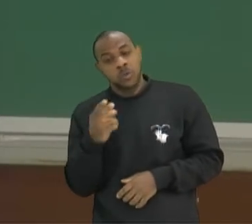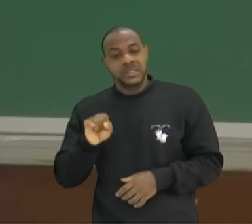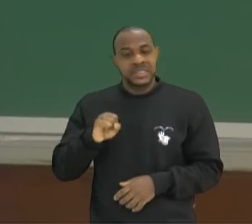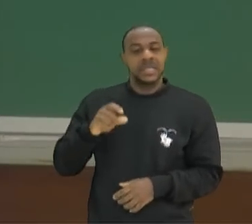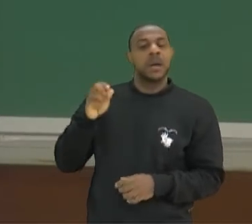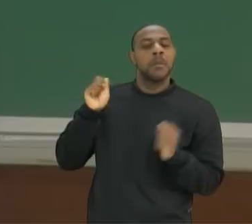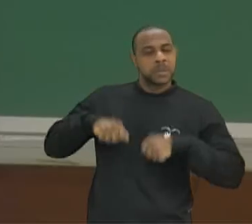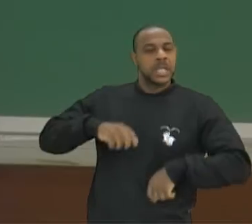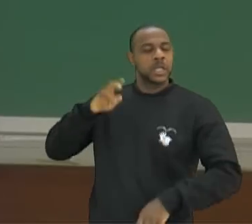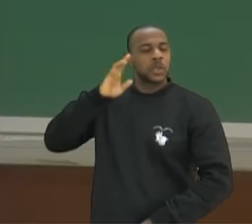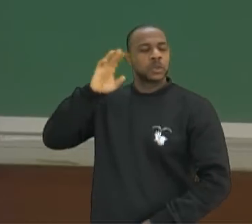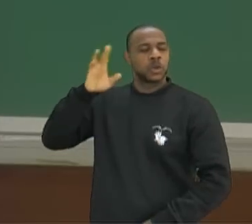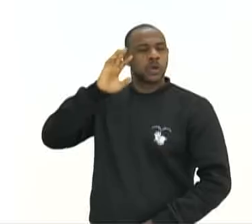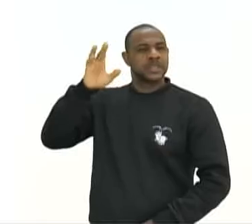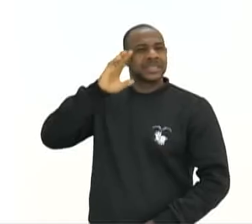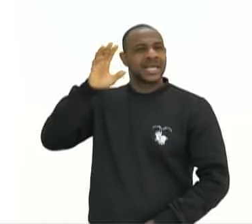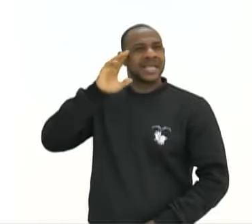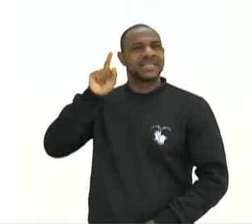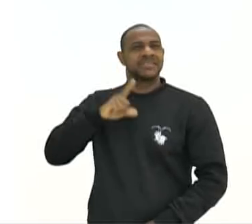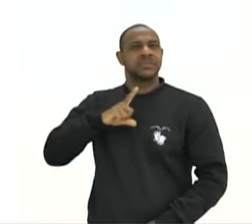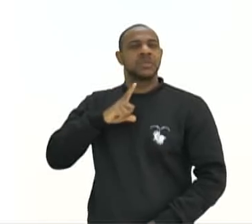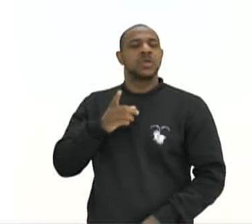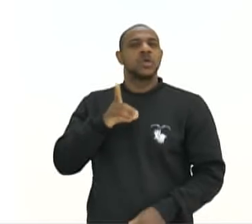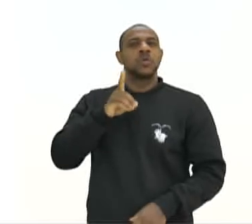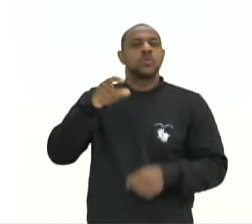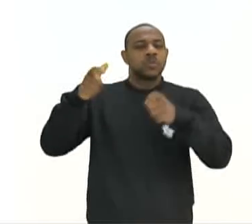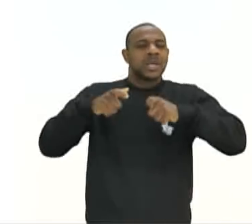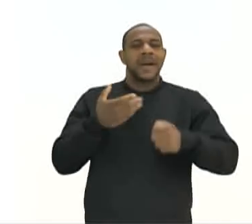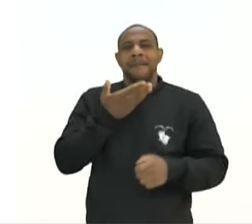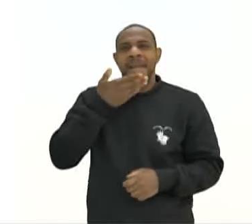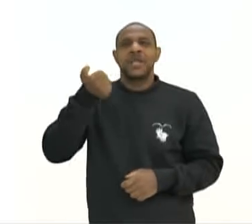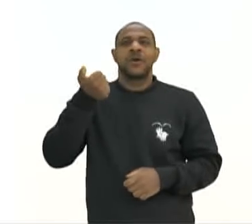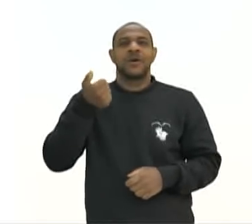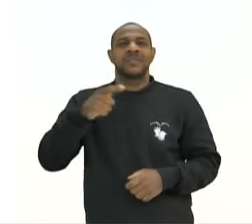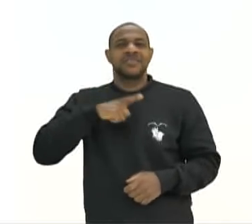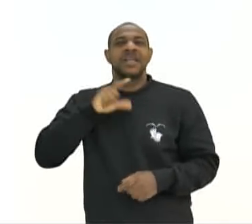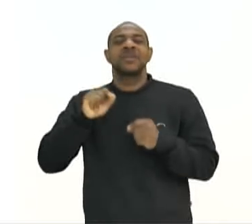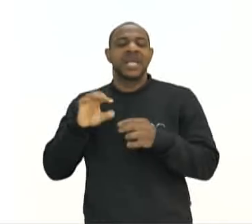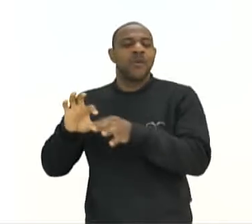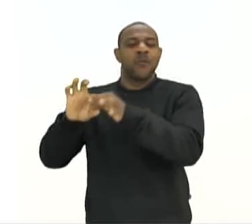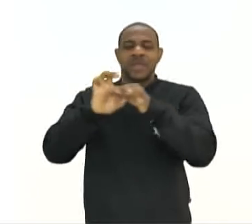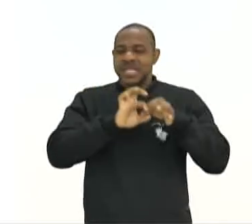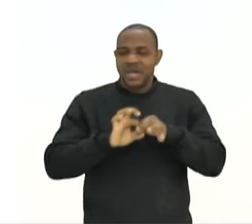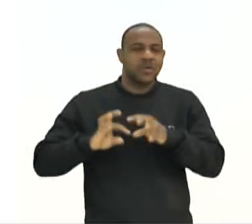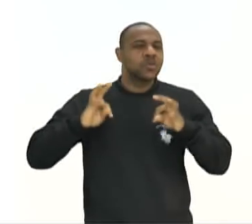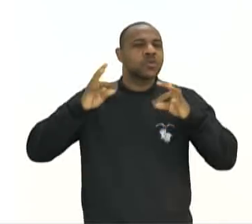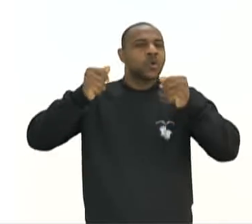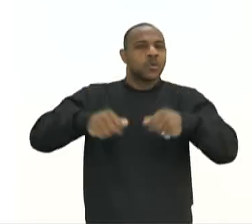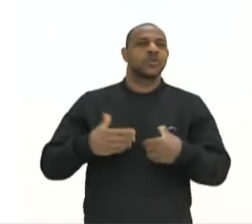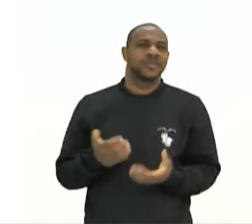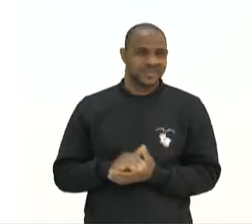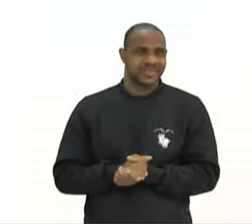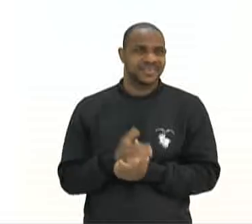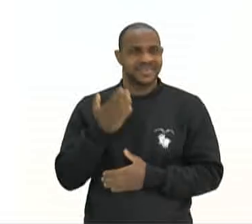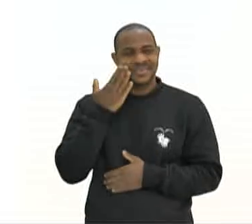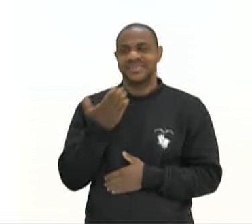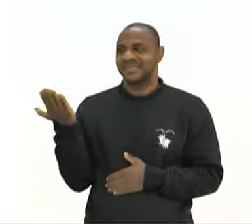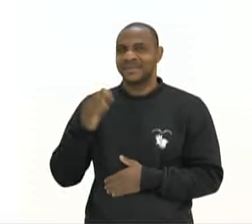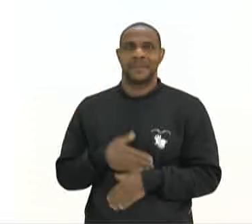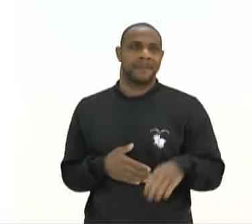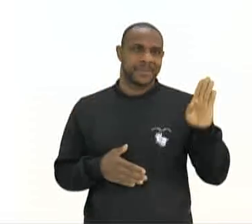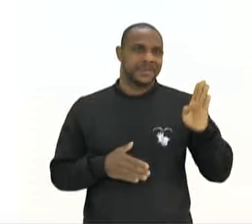um planeta melhor, onde houvesse união entre todos. O que tem mais a ver, Leather? B, very